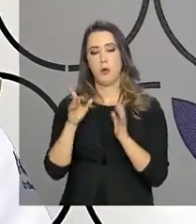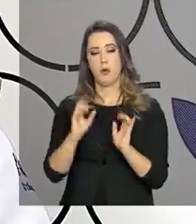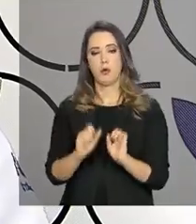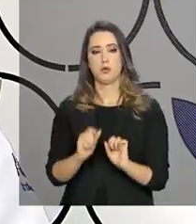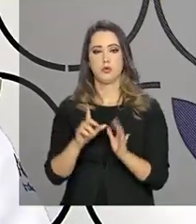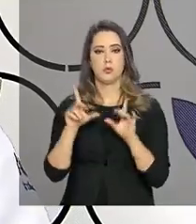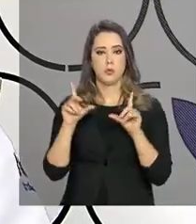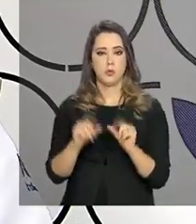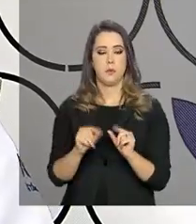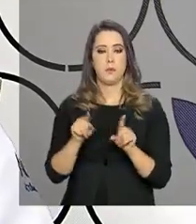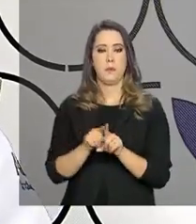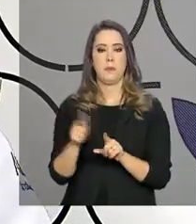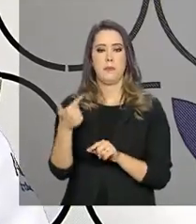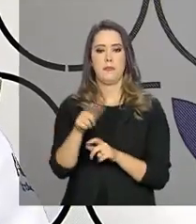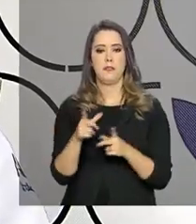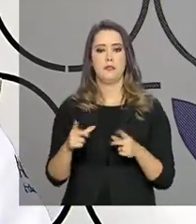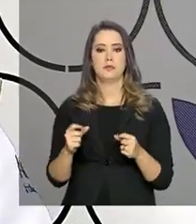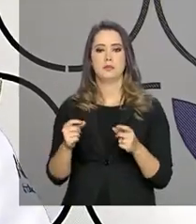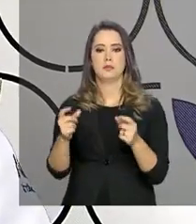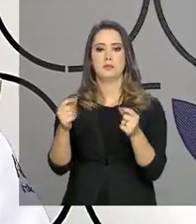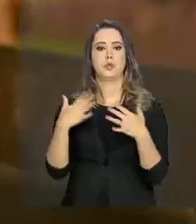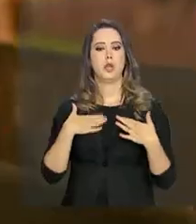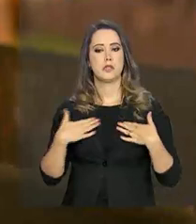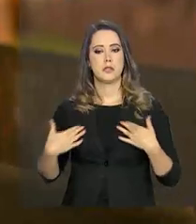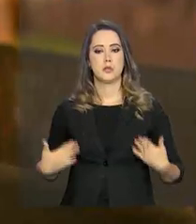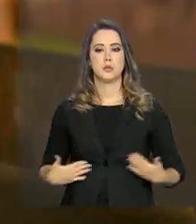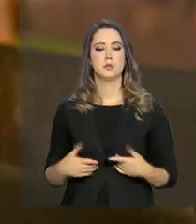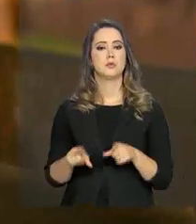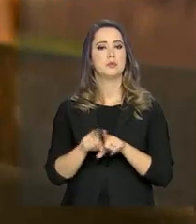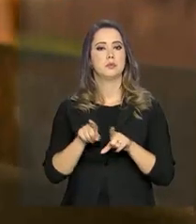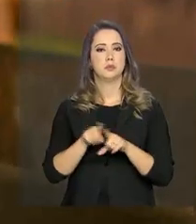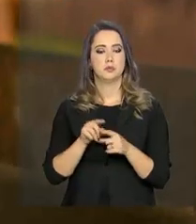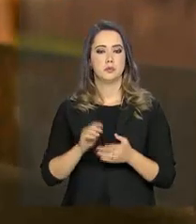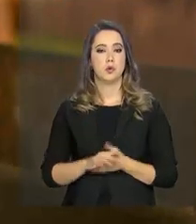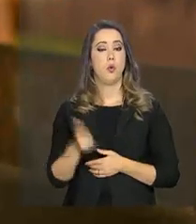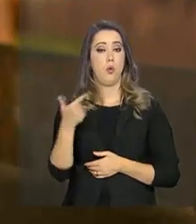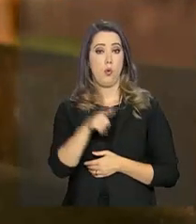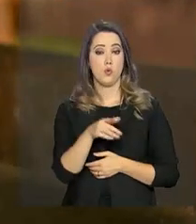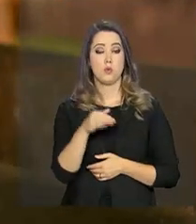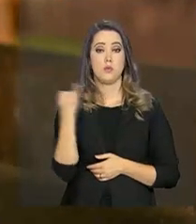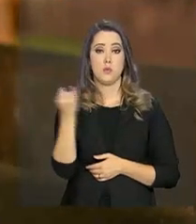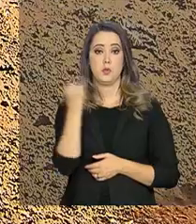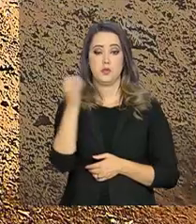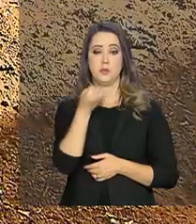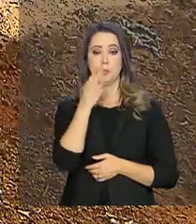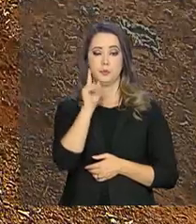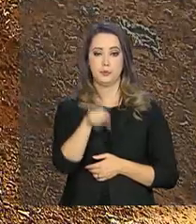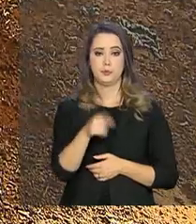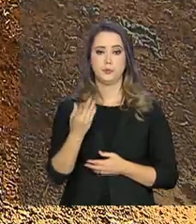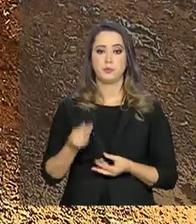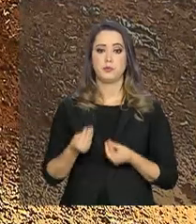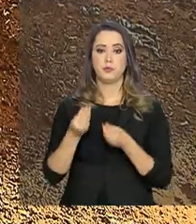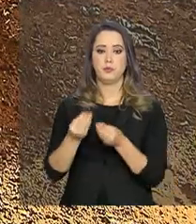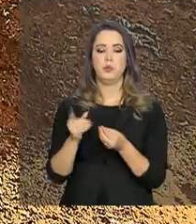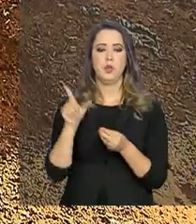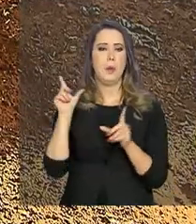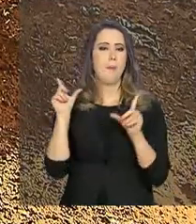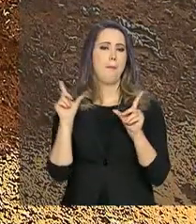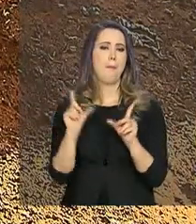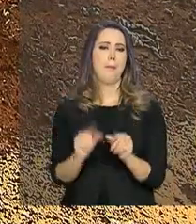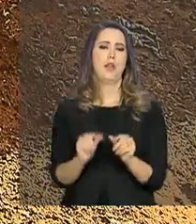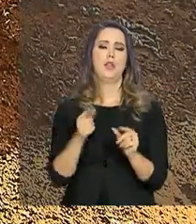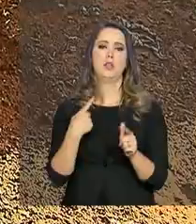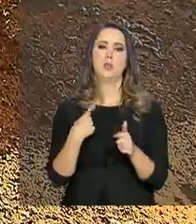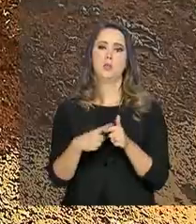e outros tipos de caça também como câncer de mama outra grande vantagem do tomate no exame é que ele demanda bem menos